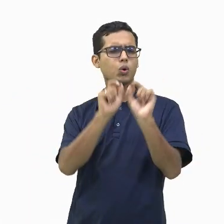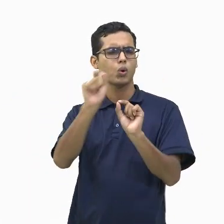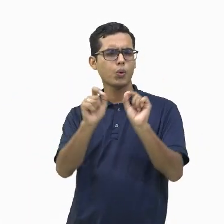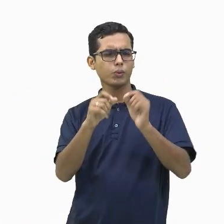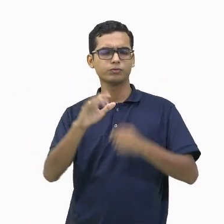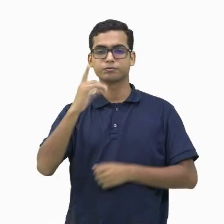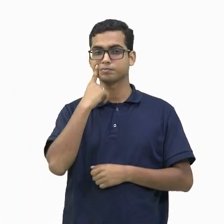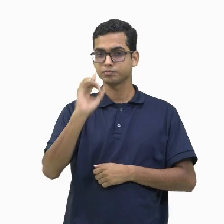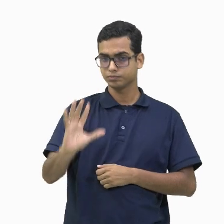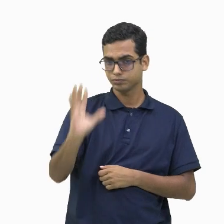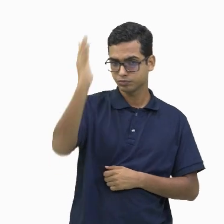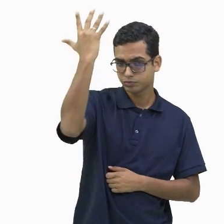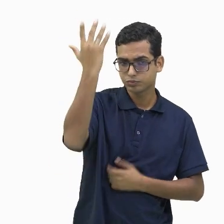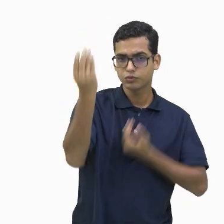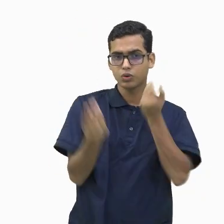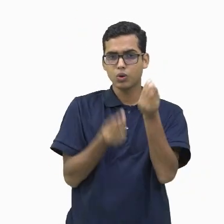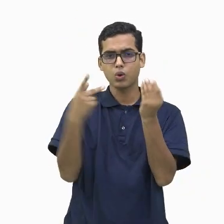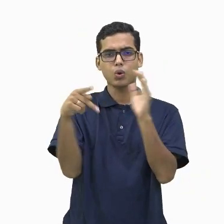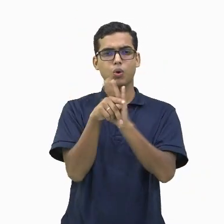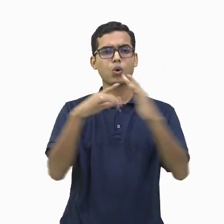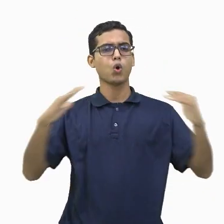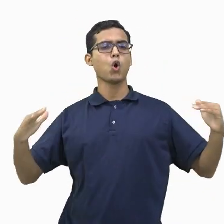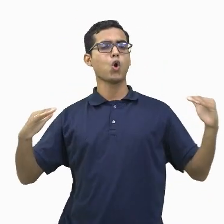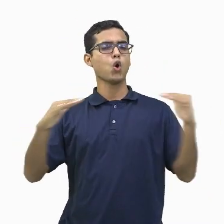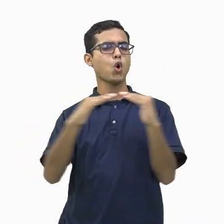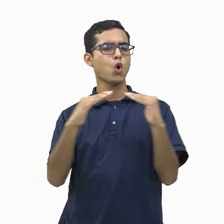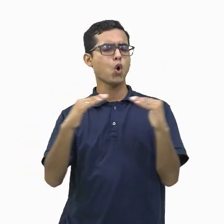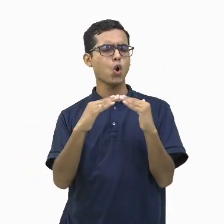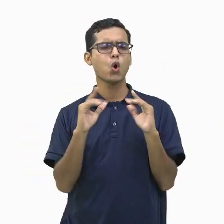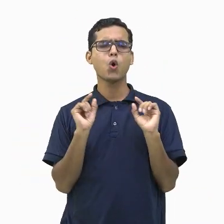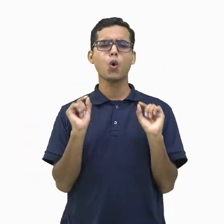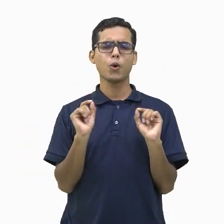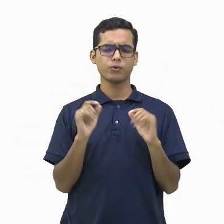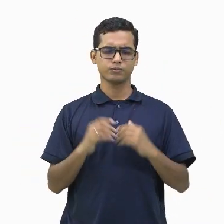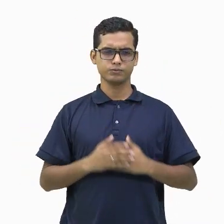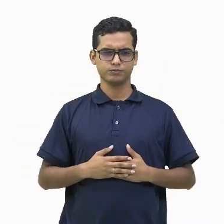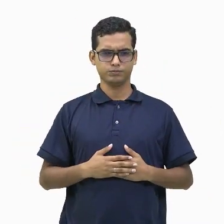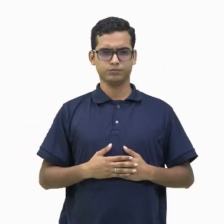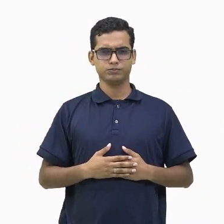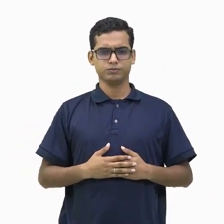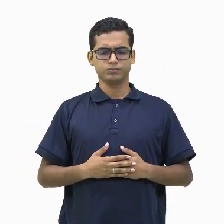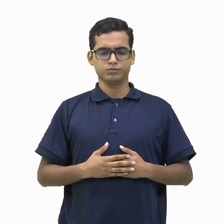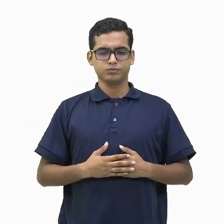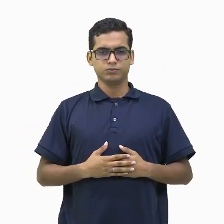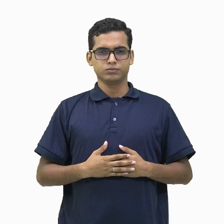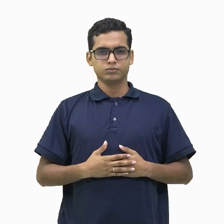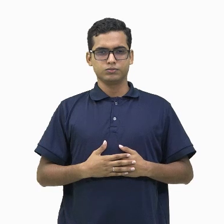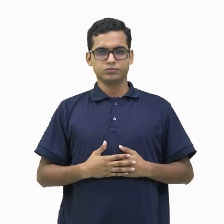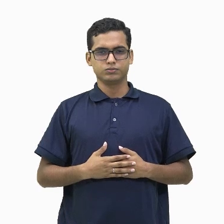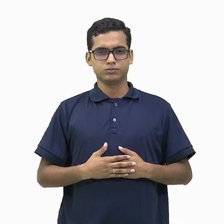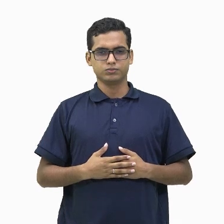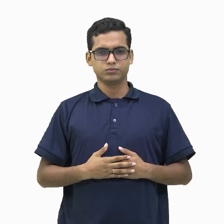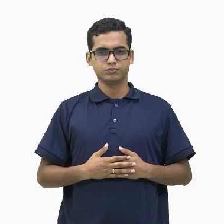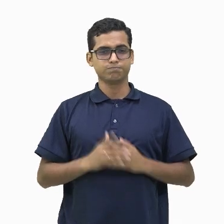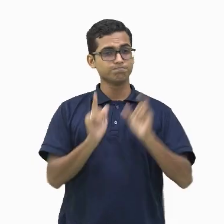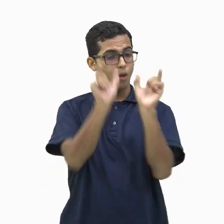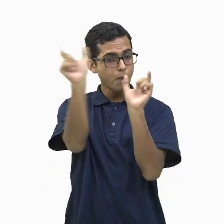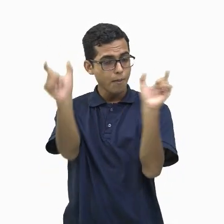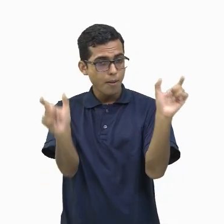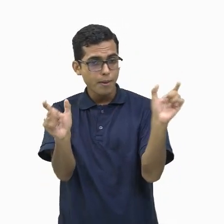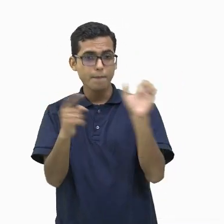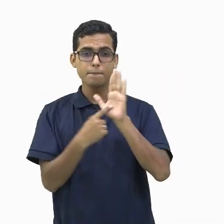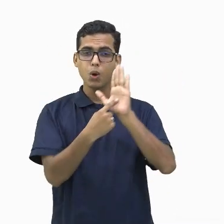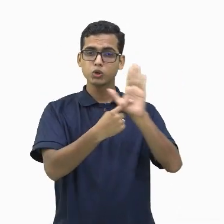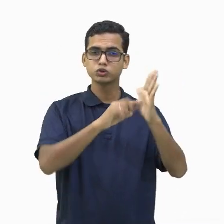ocorre por meio da concordância, não aquilo que os termos expressos são,